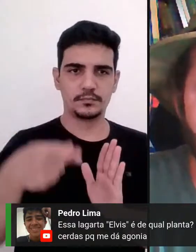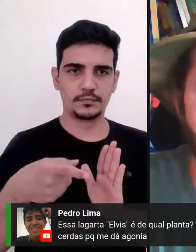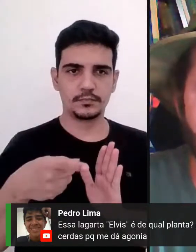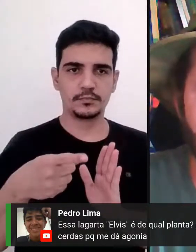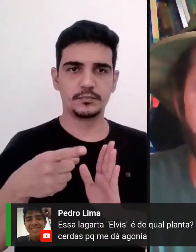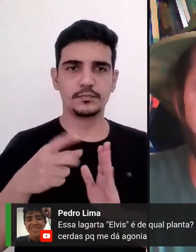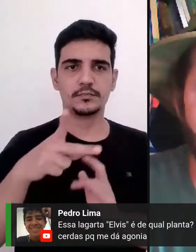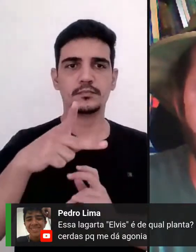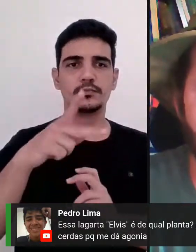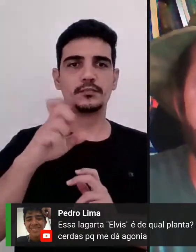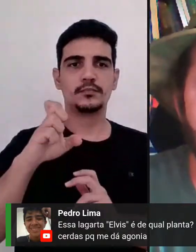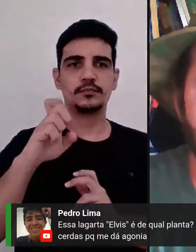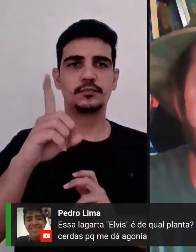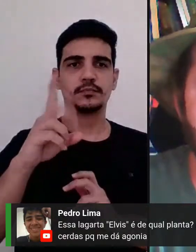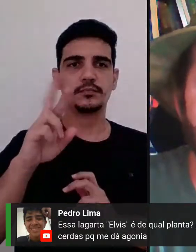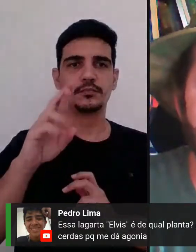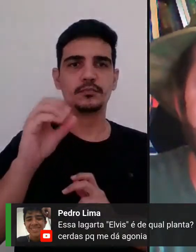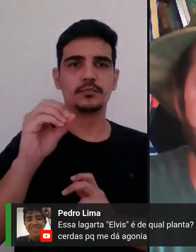O Pedro.